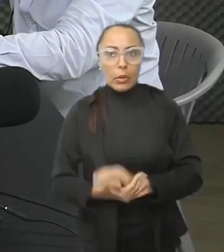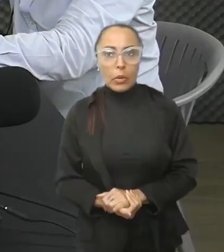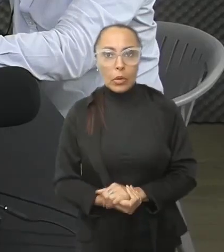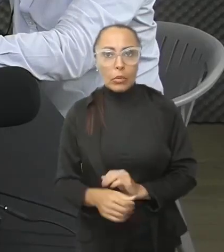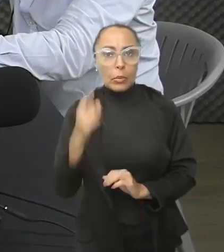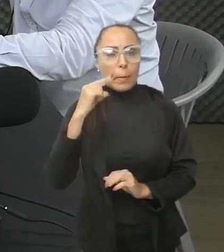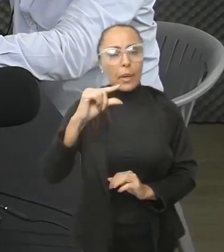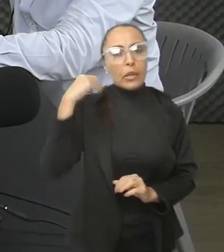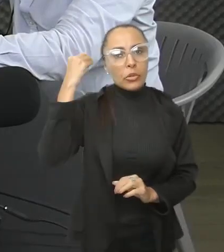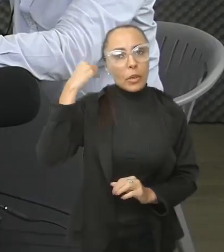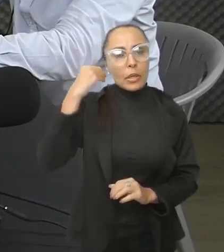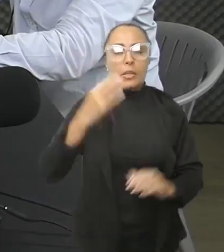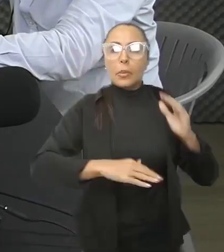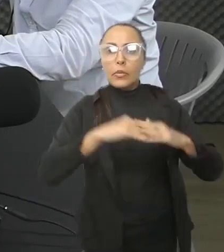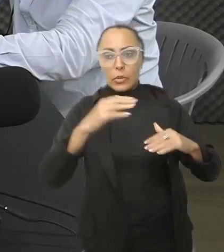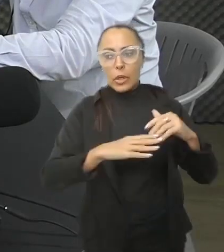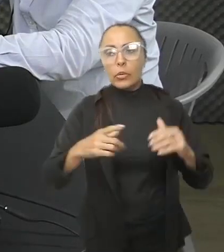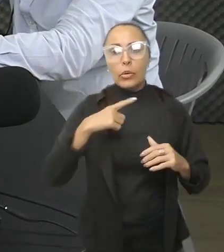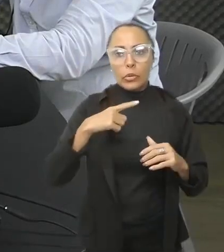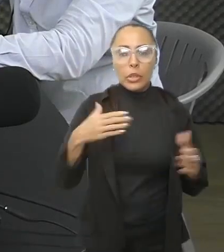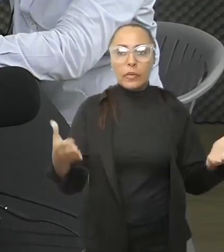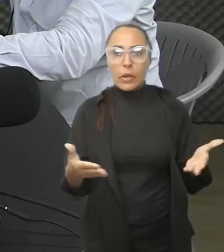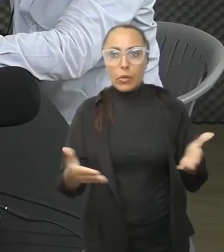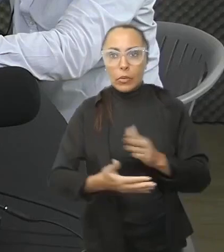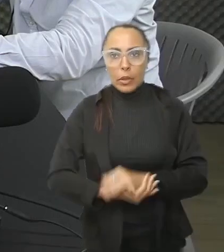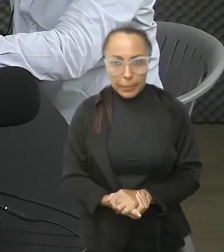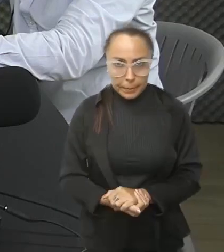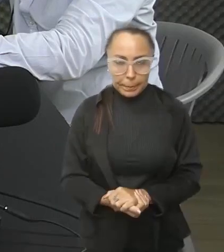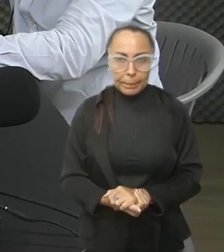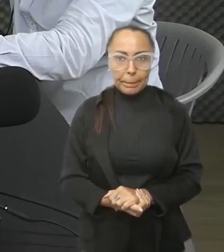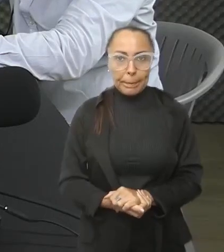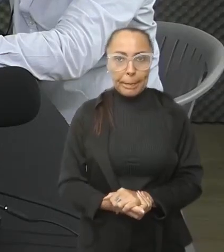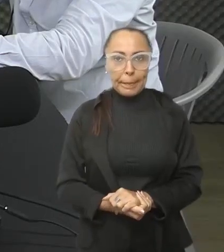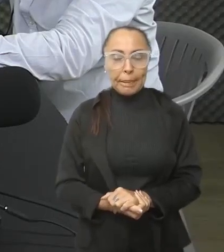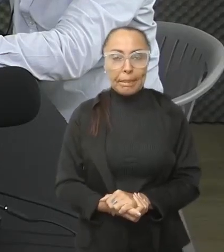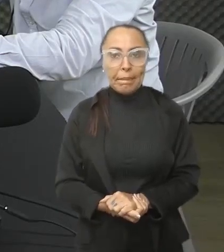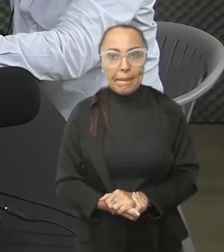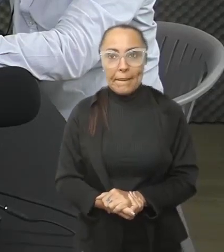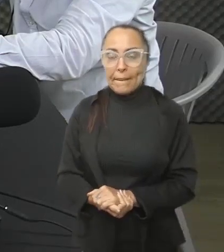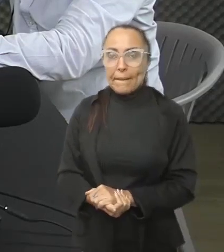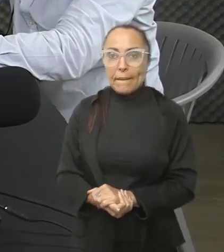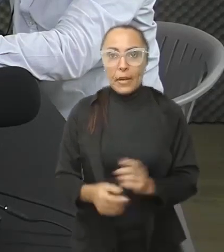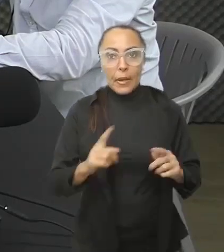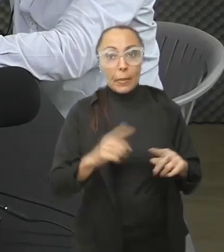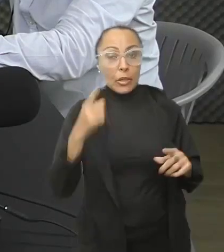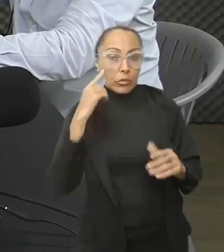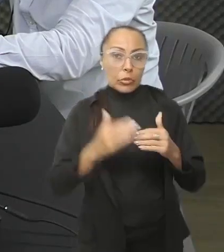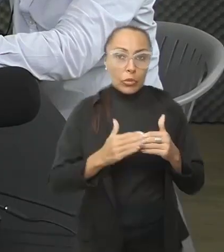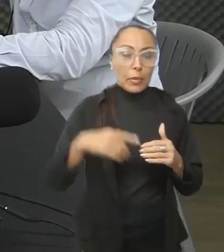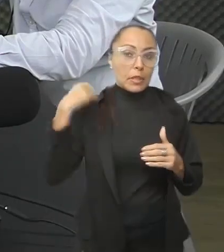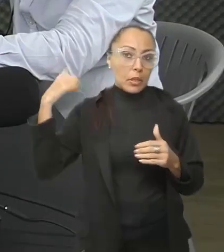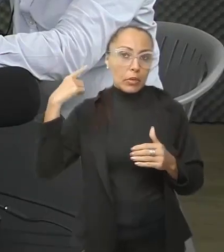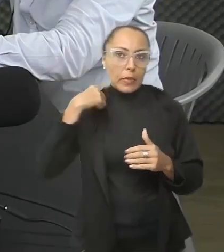pequena experiência profissional que eu tive aqui. Obviamente não vou ser antiético, mas logo quando eu comecei a advogar, isso há